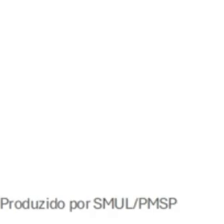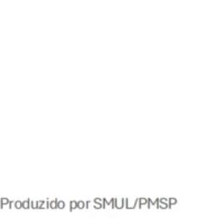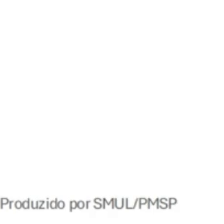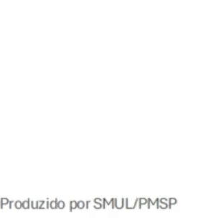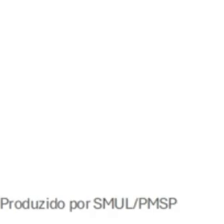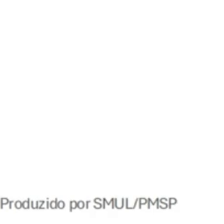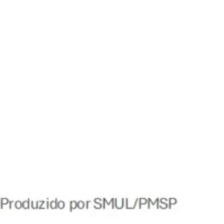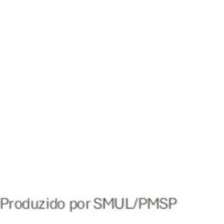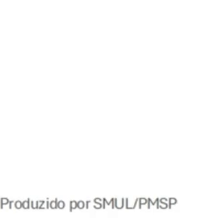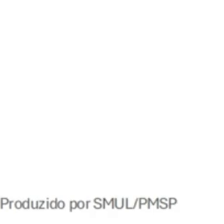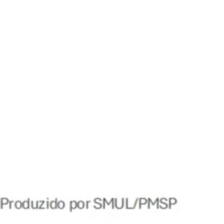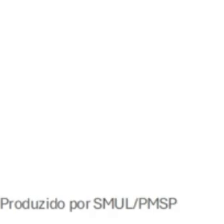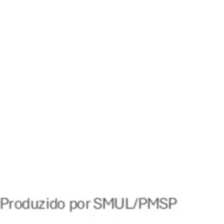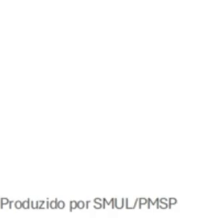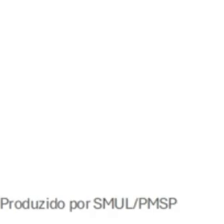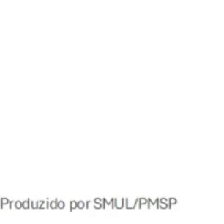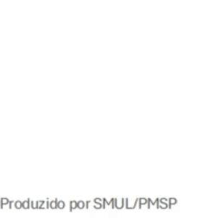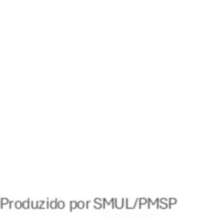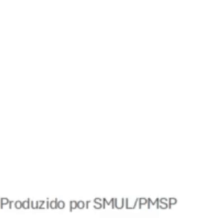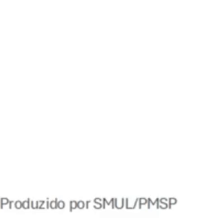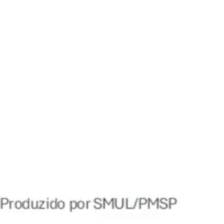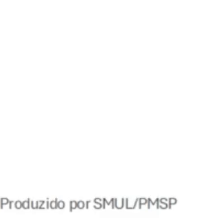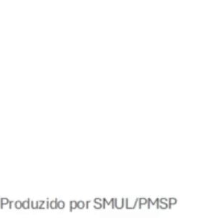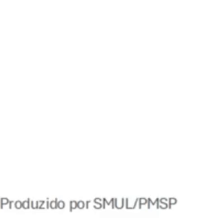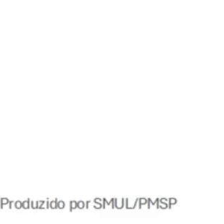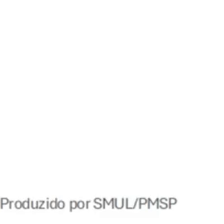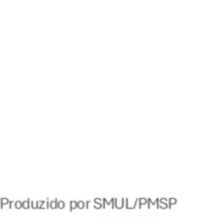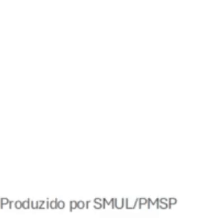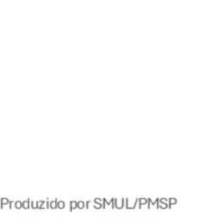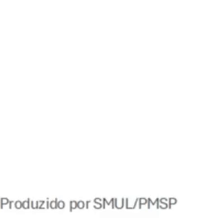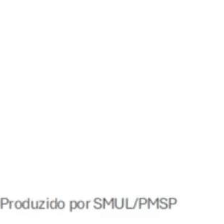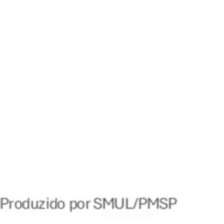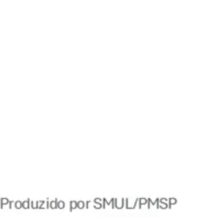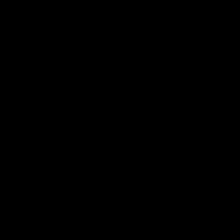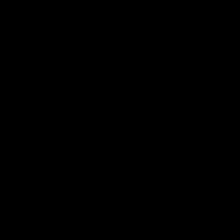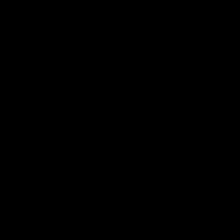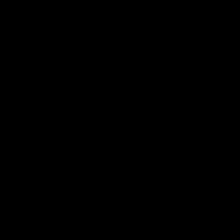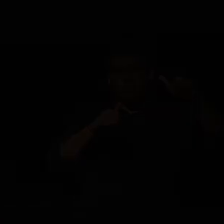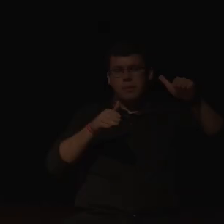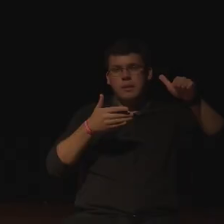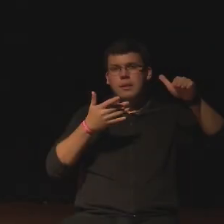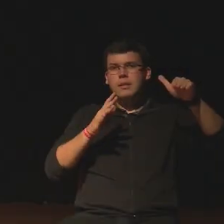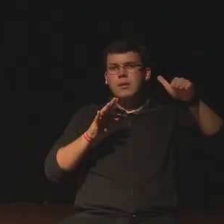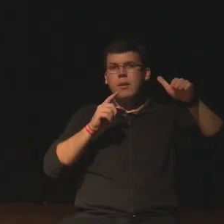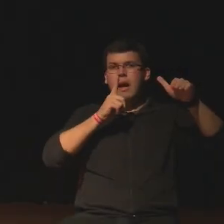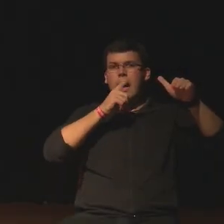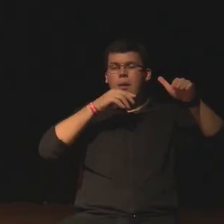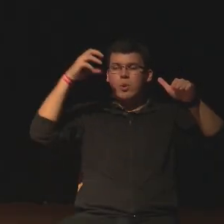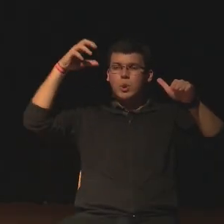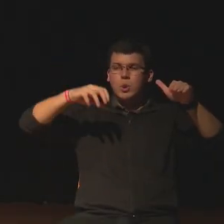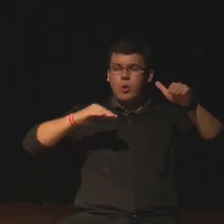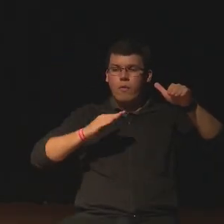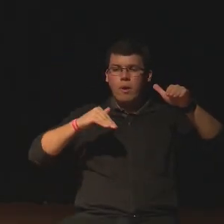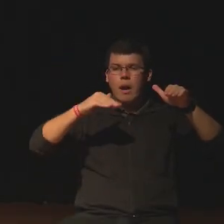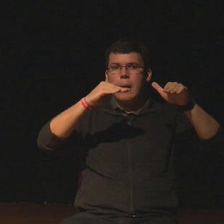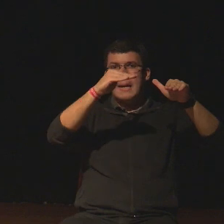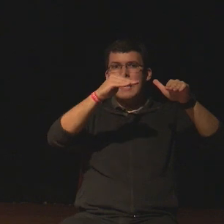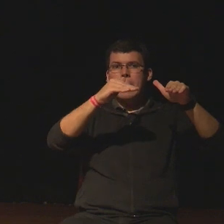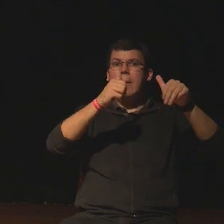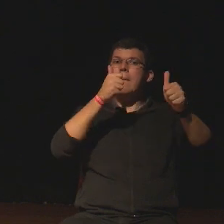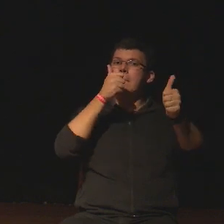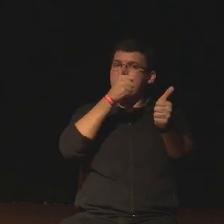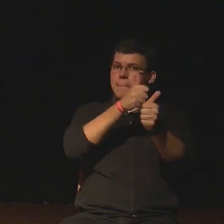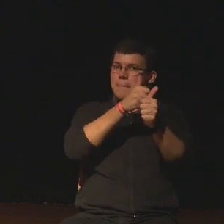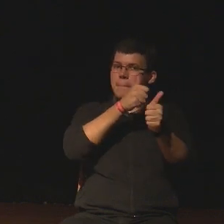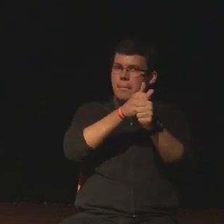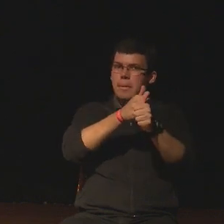Paulista ele está em uma maior altitude desse mapa, que faz com que as áreas inundáveis eles estejam próximas a